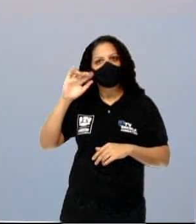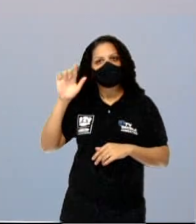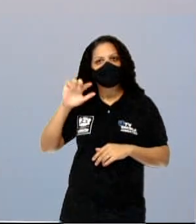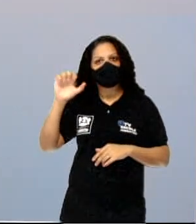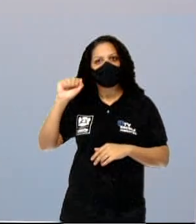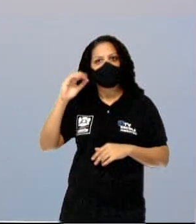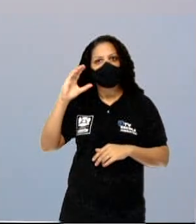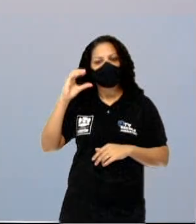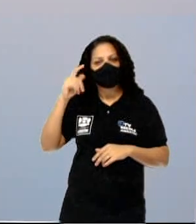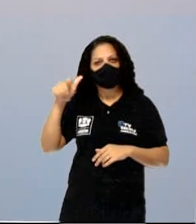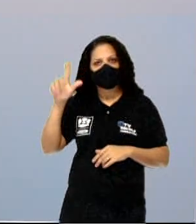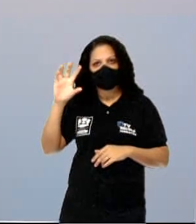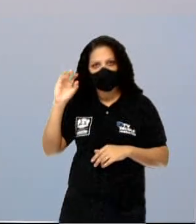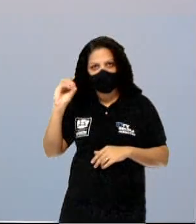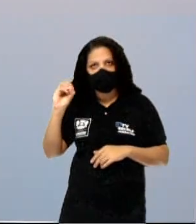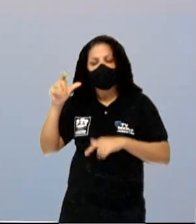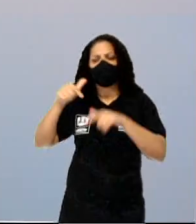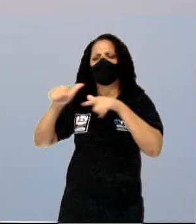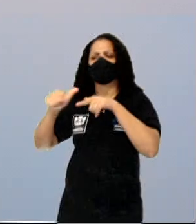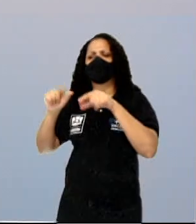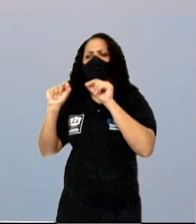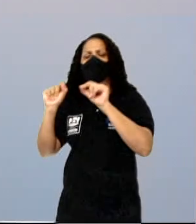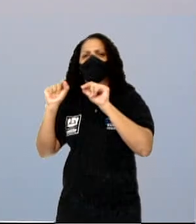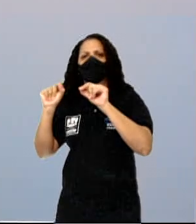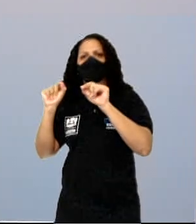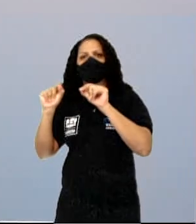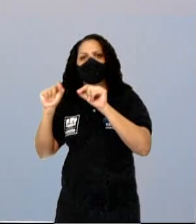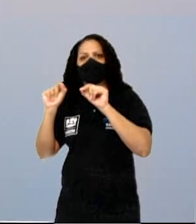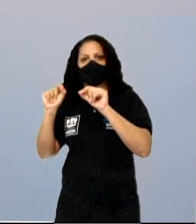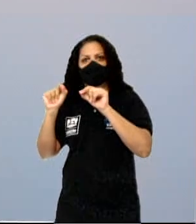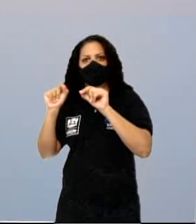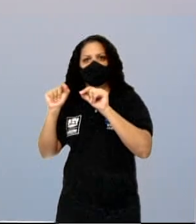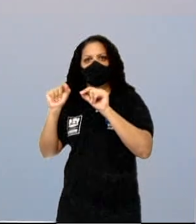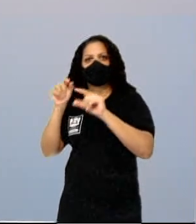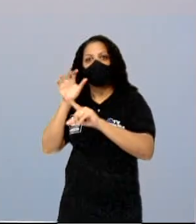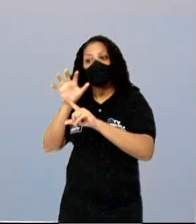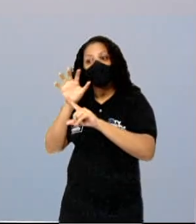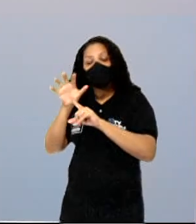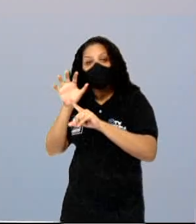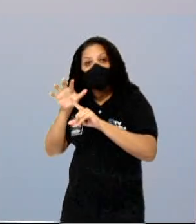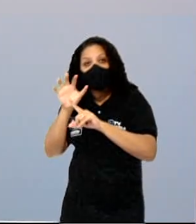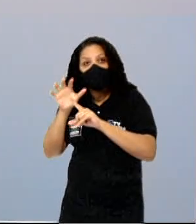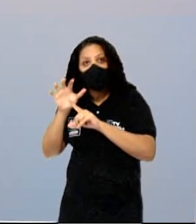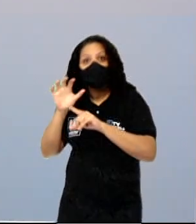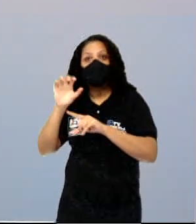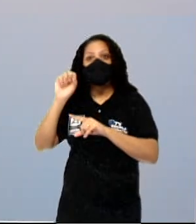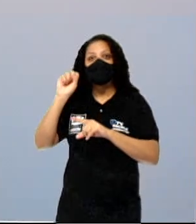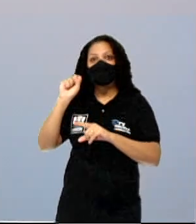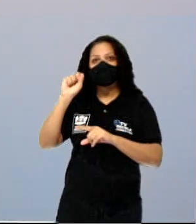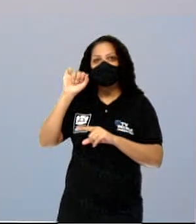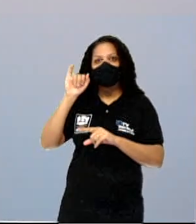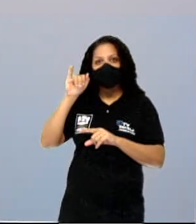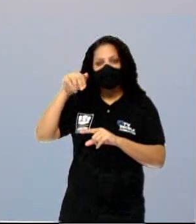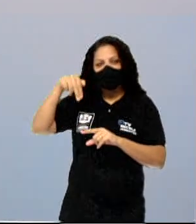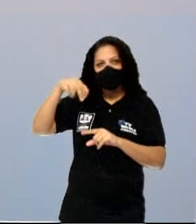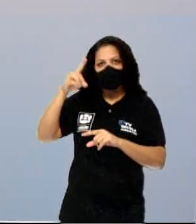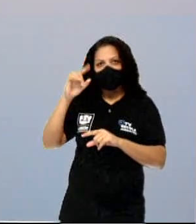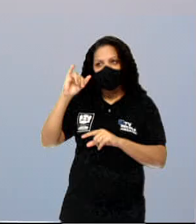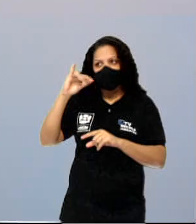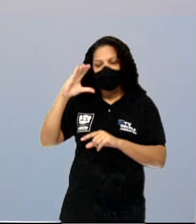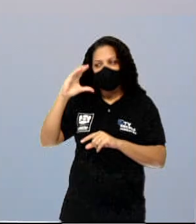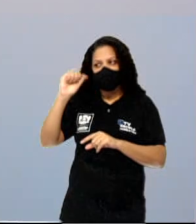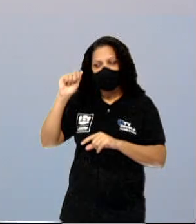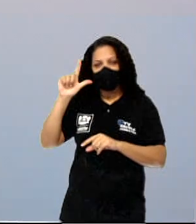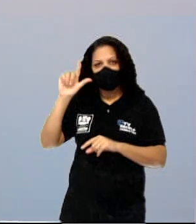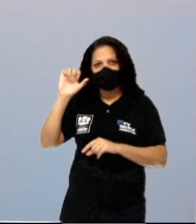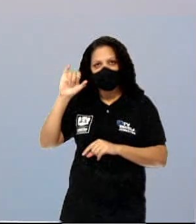a prática de desestimular o sindicalismo e o anarcossindicalismo que vinha se construindo muito forte